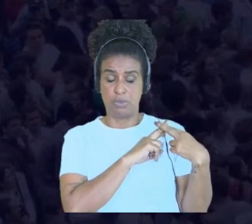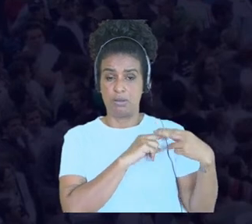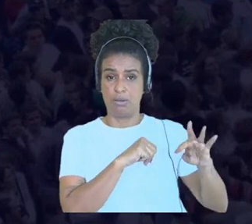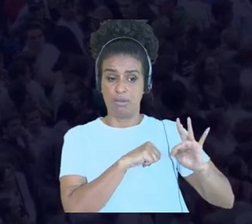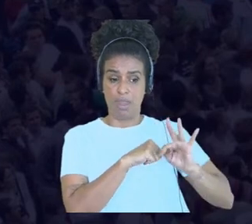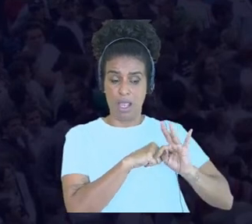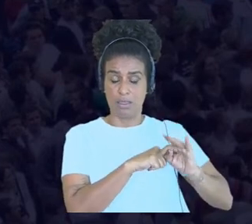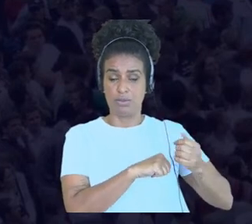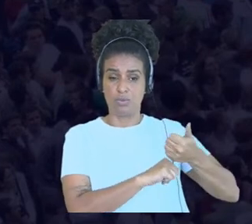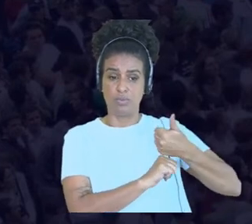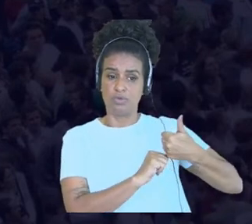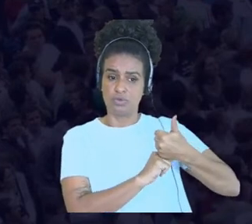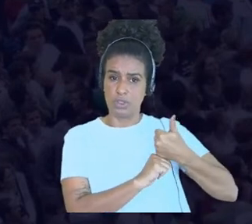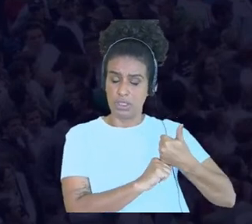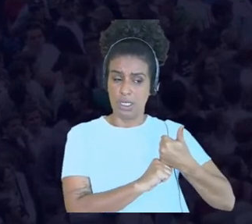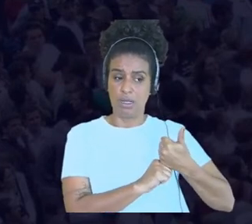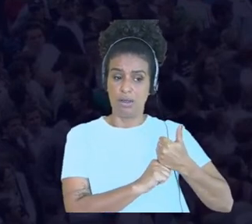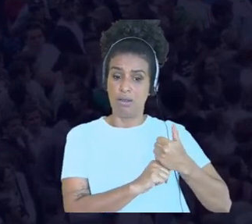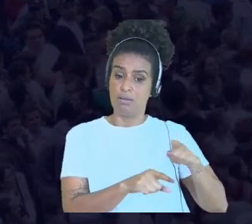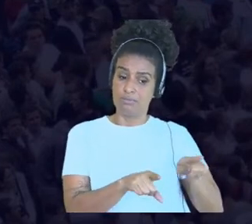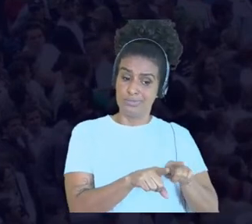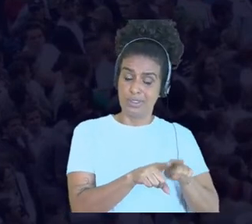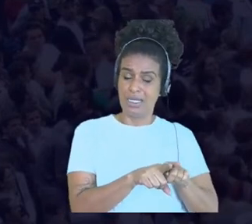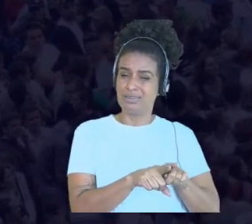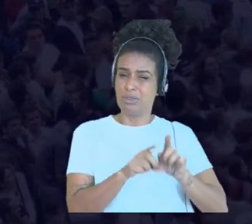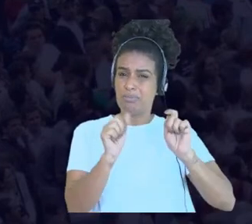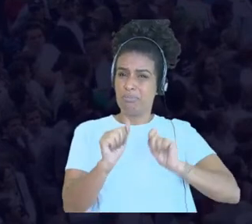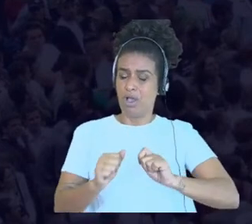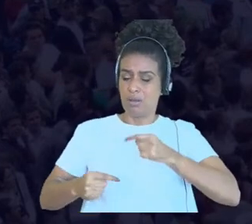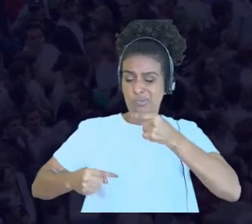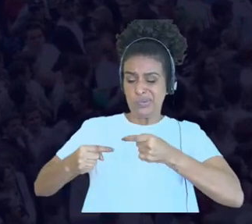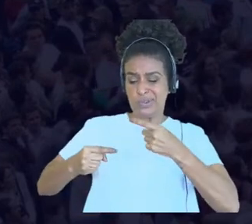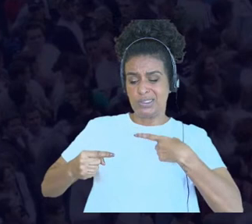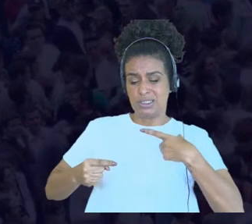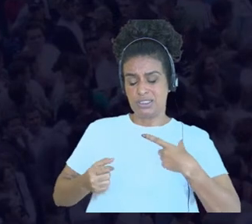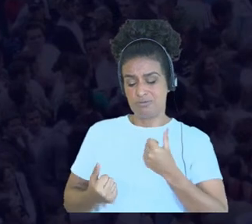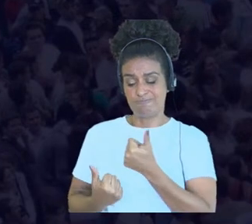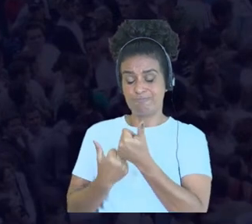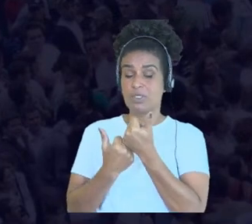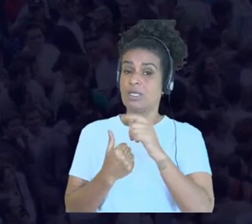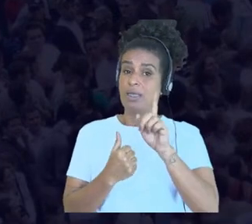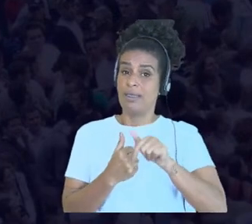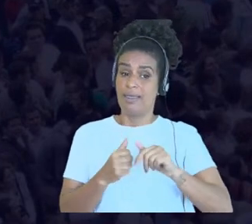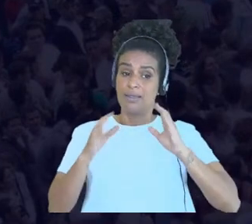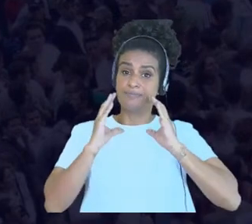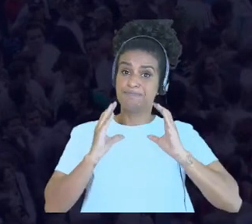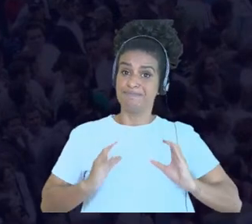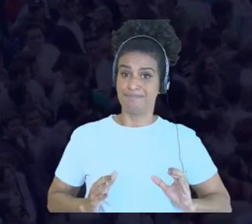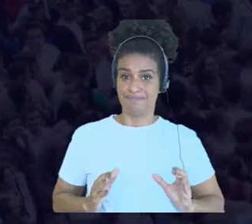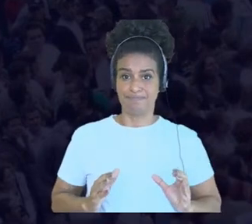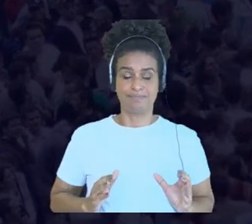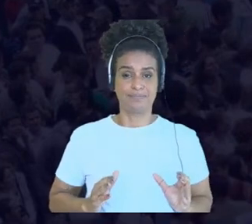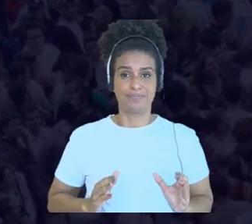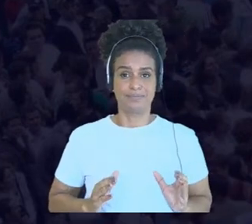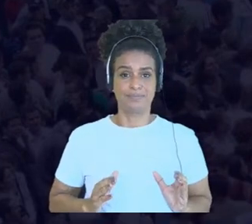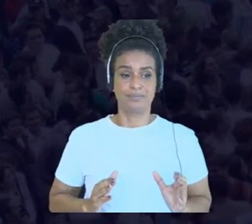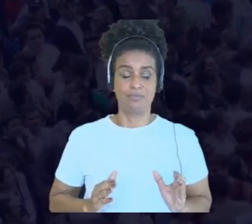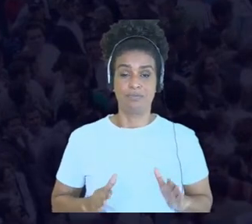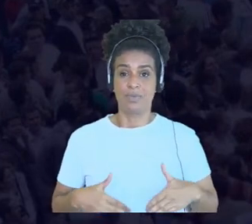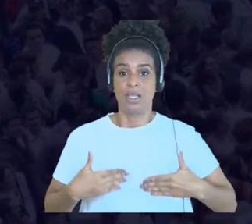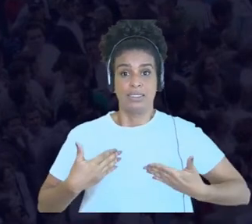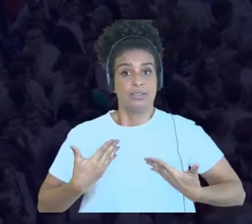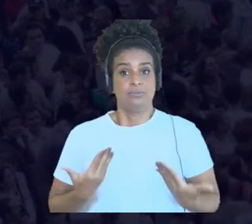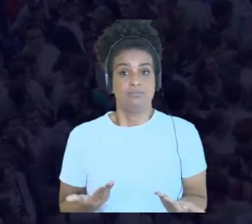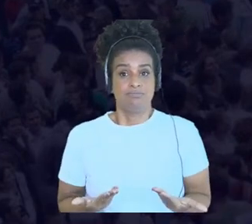técnico também tem algum posicionamento político, pelo menos é um cidadão. Né? Então,